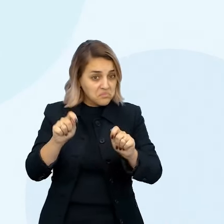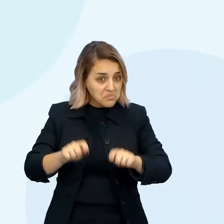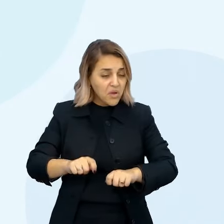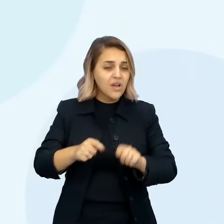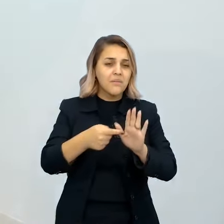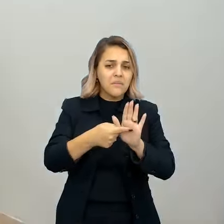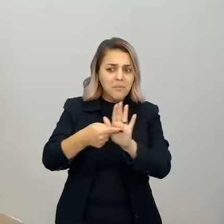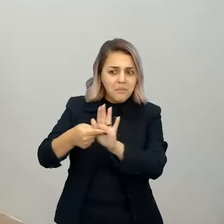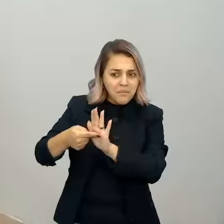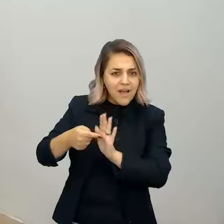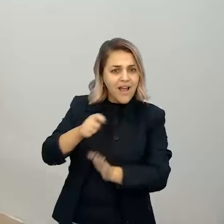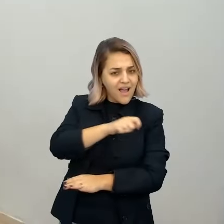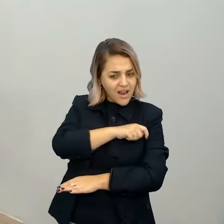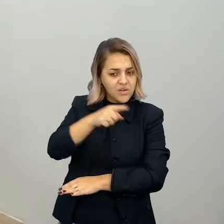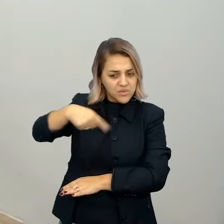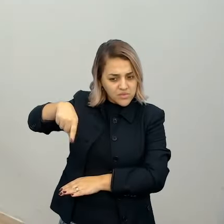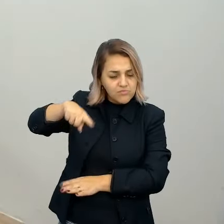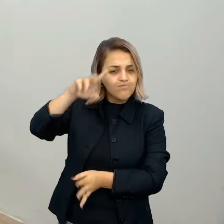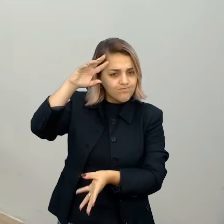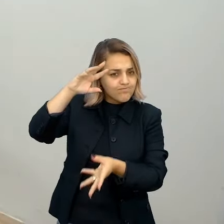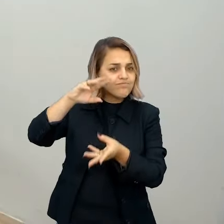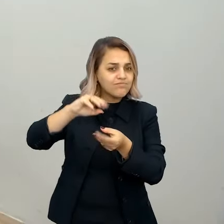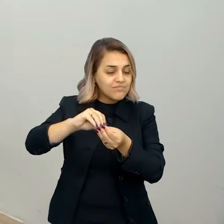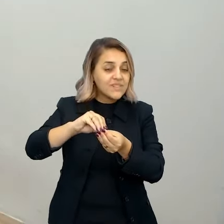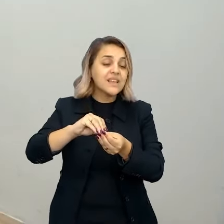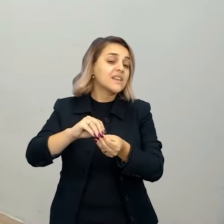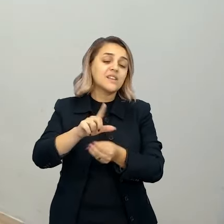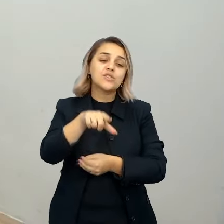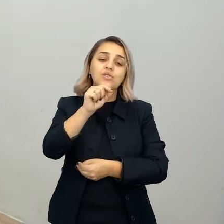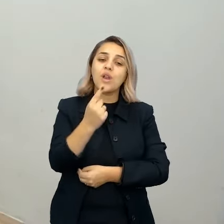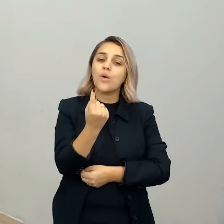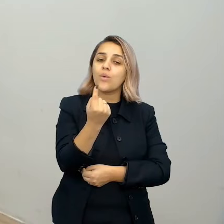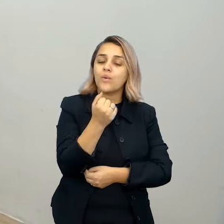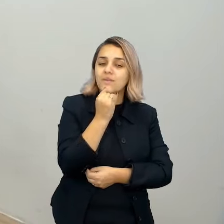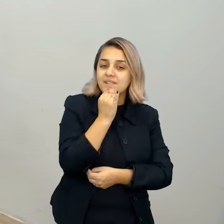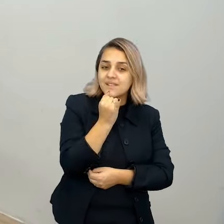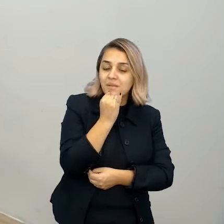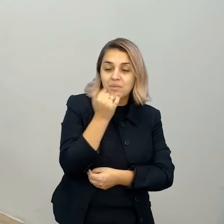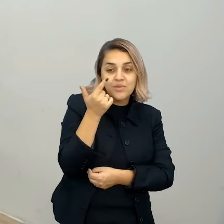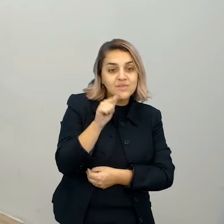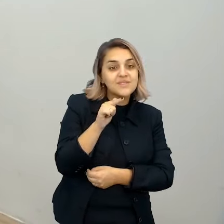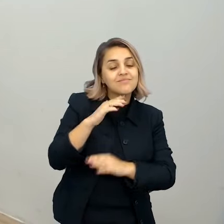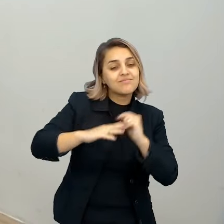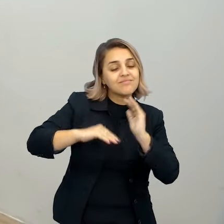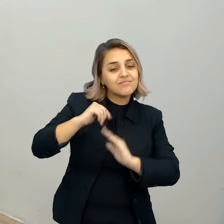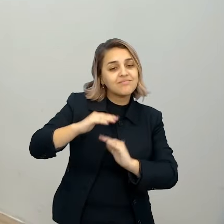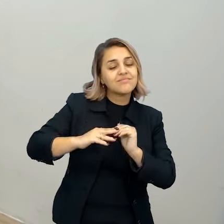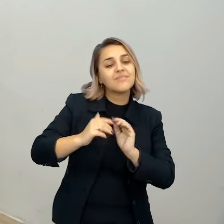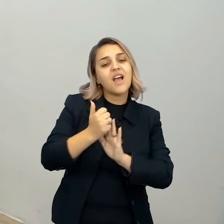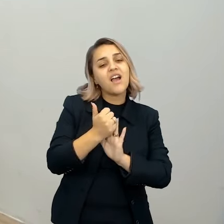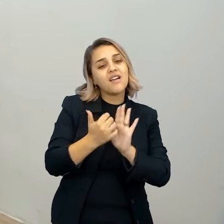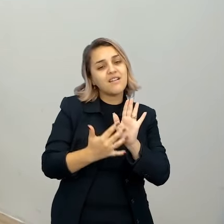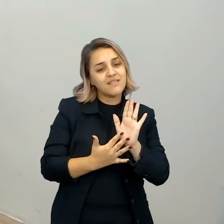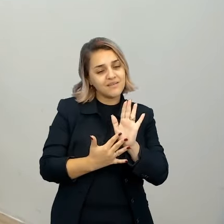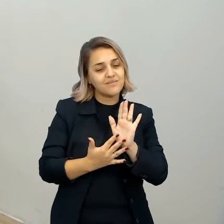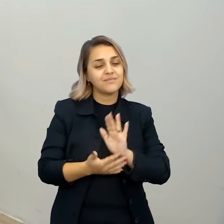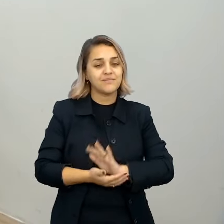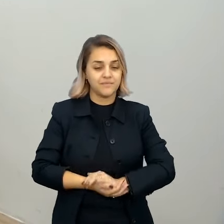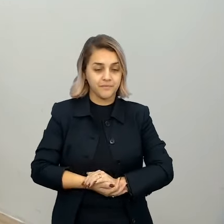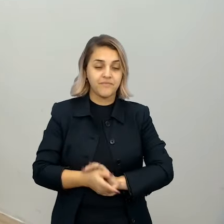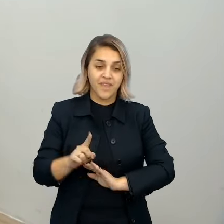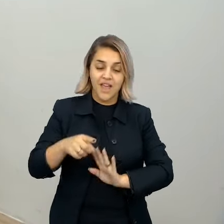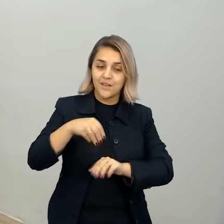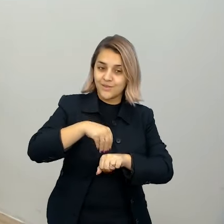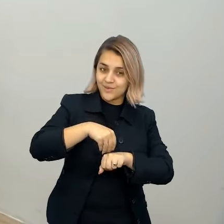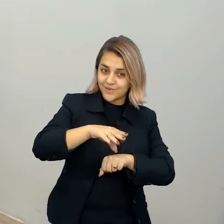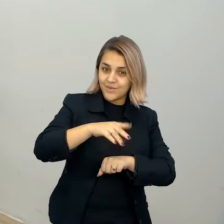terem uma noção para que serve cada um, e pegar um como exemplo e fazer uma atividade prática, certo? É isso que está sugerindo aí o nosso material de apoio, tá